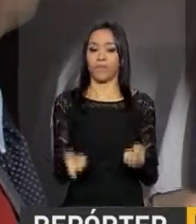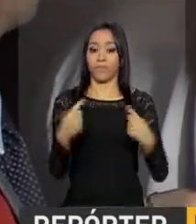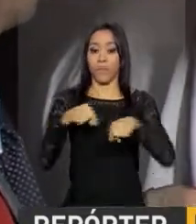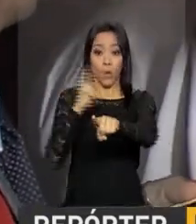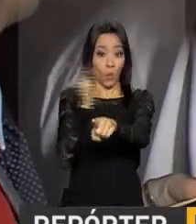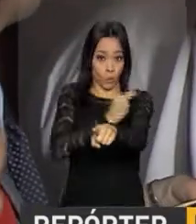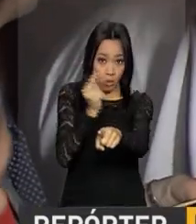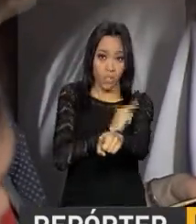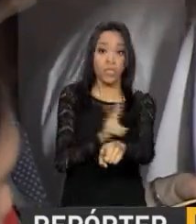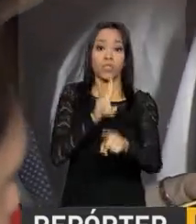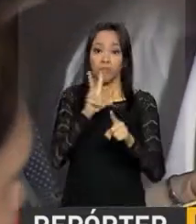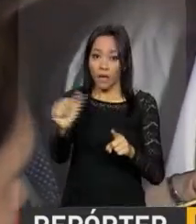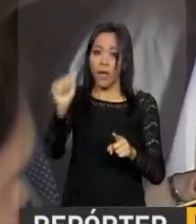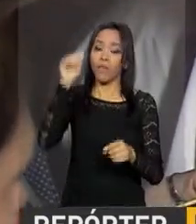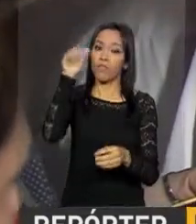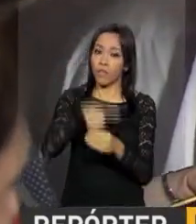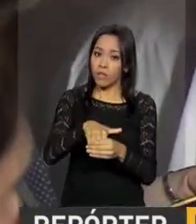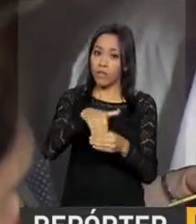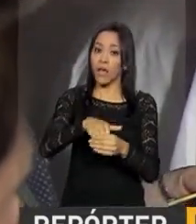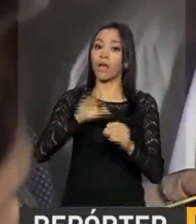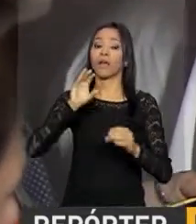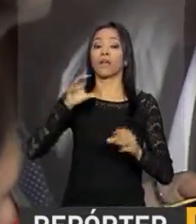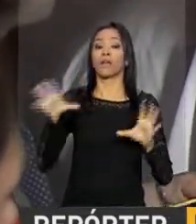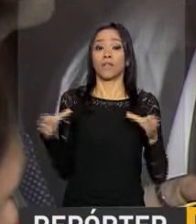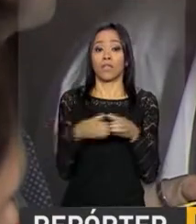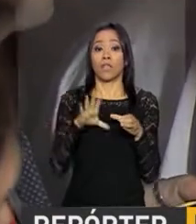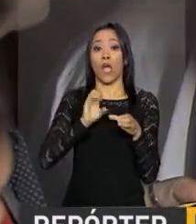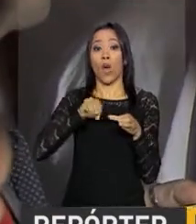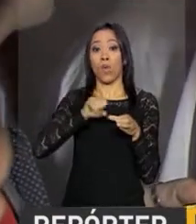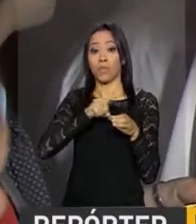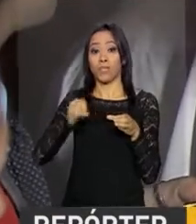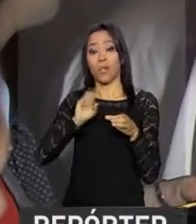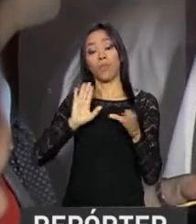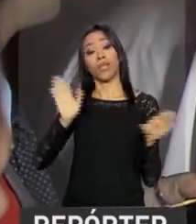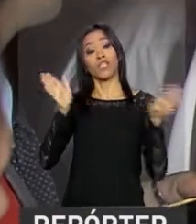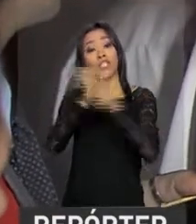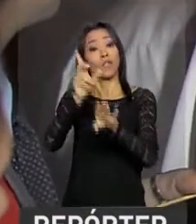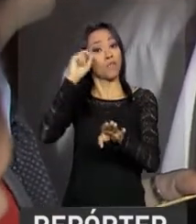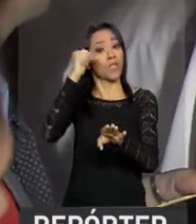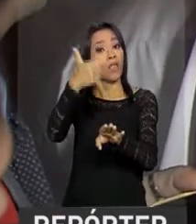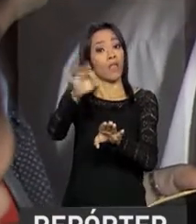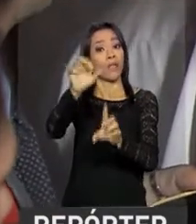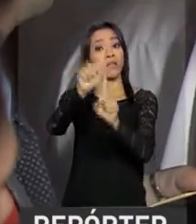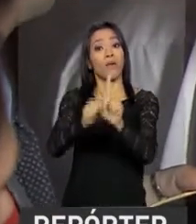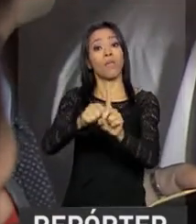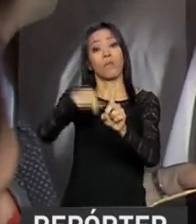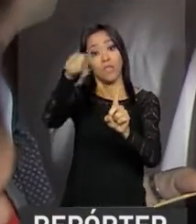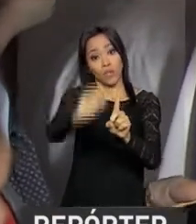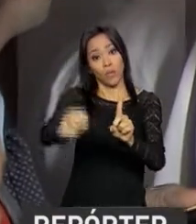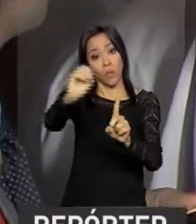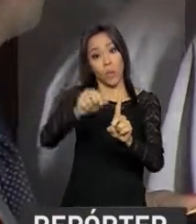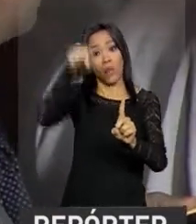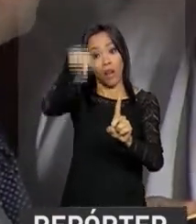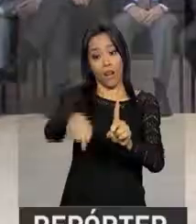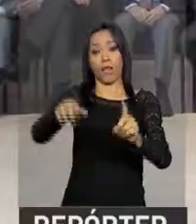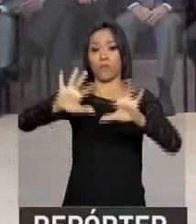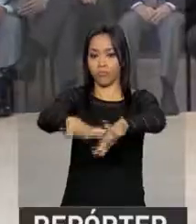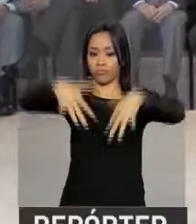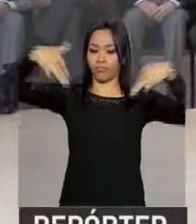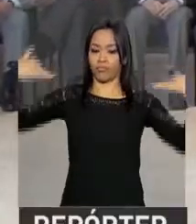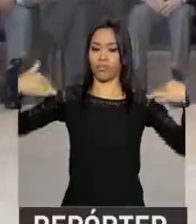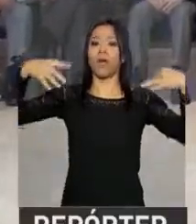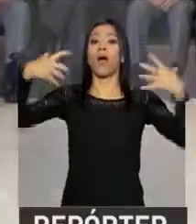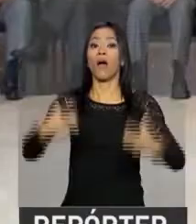rapidamente possível na comissão e ela chegar no plenário na semana o dia da idéia é votar então entre dia 10 e 11 no plenário da câmara